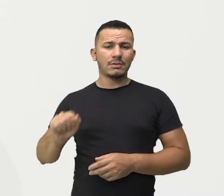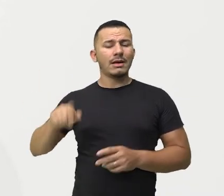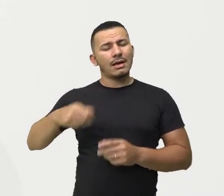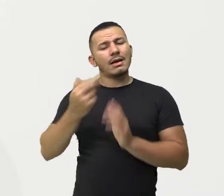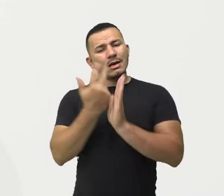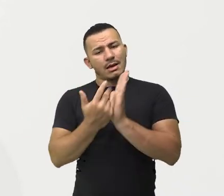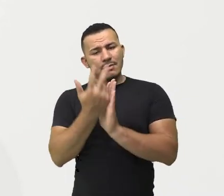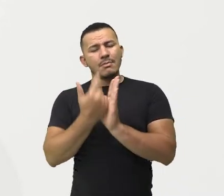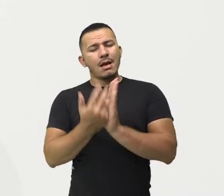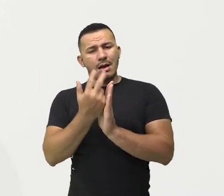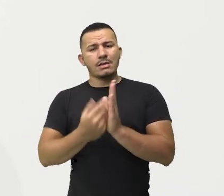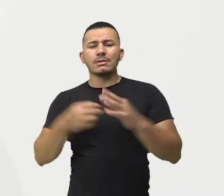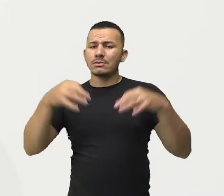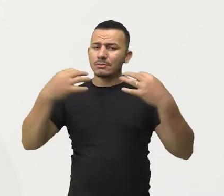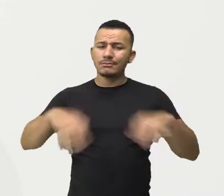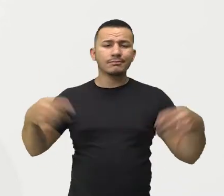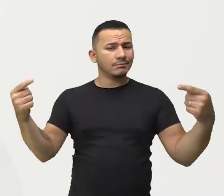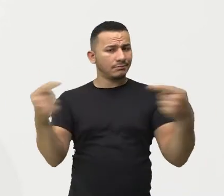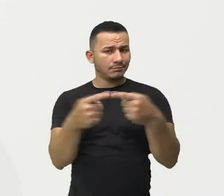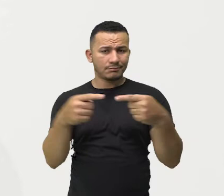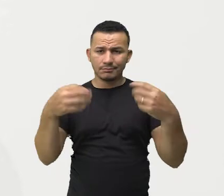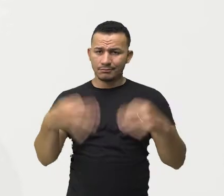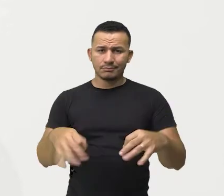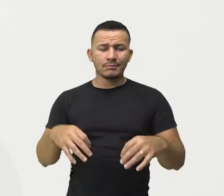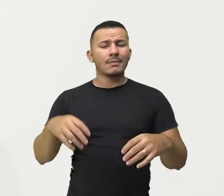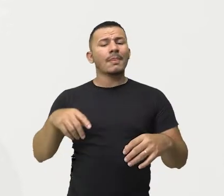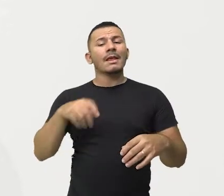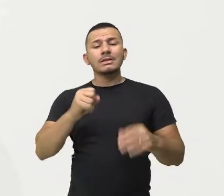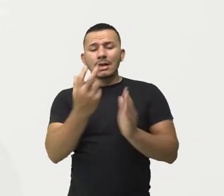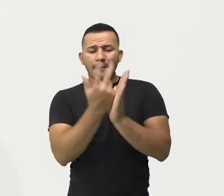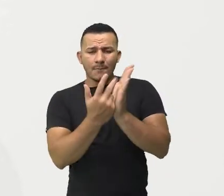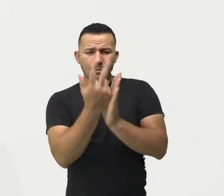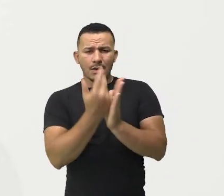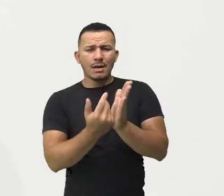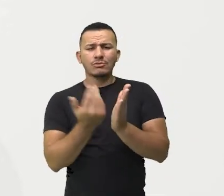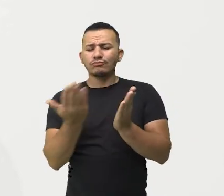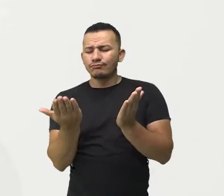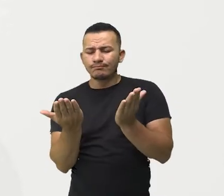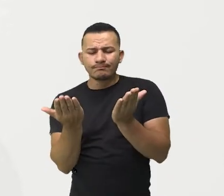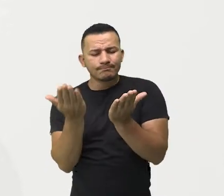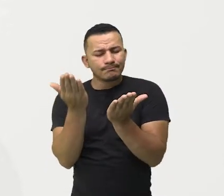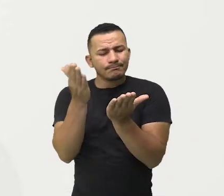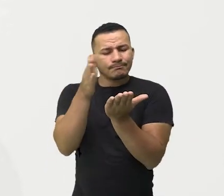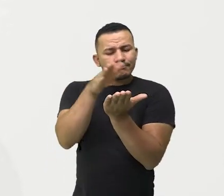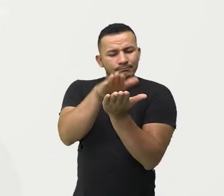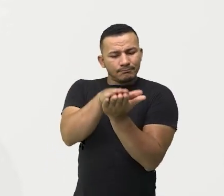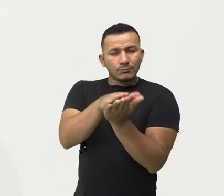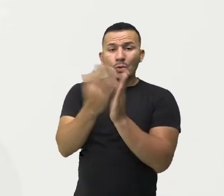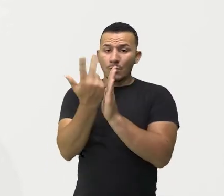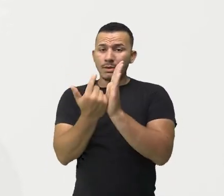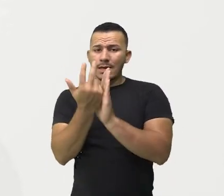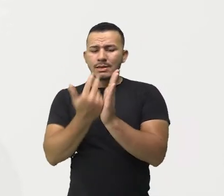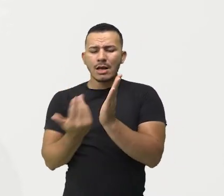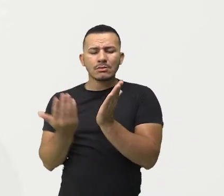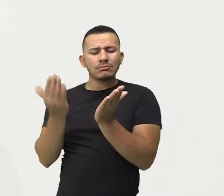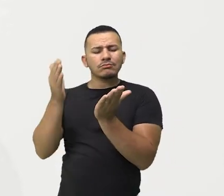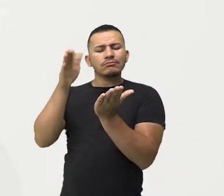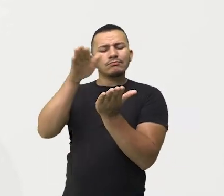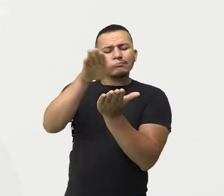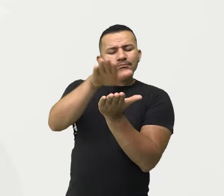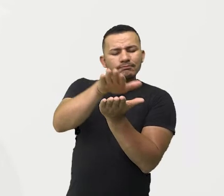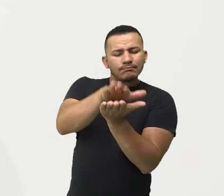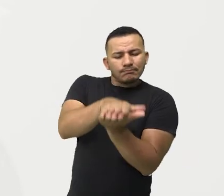um eixo é de simetria quando permite que sobre si, permite que sobre